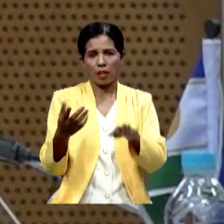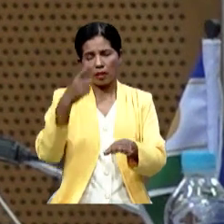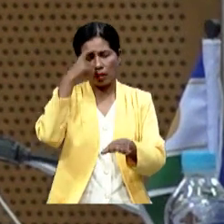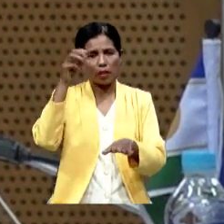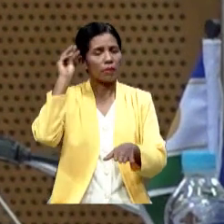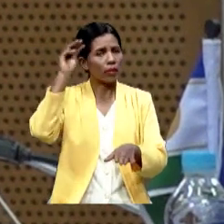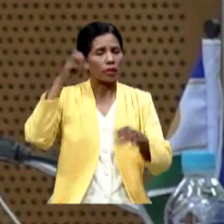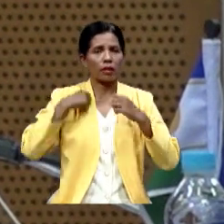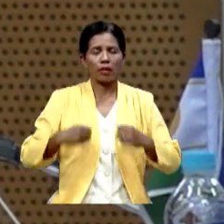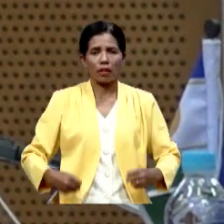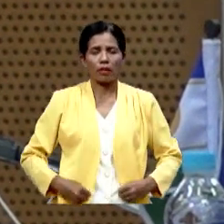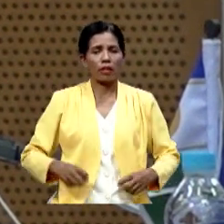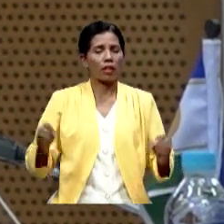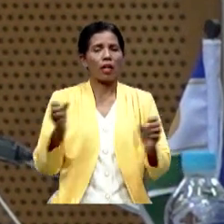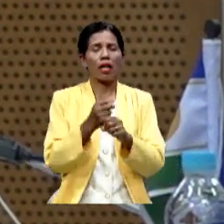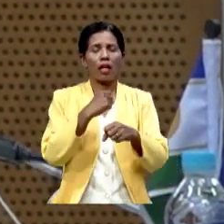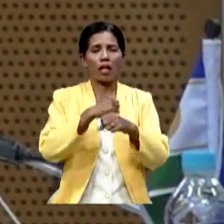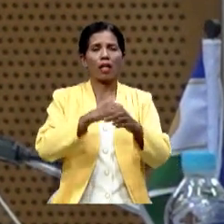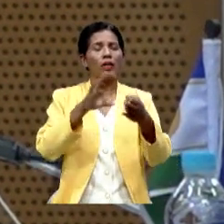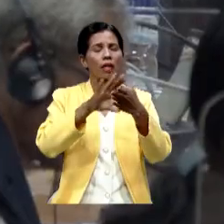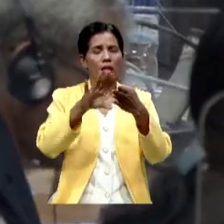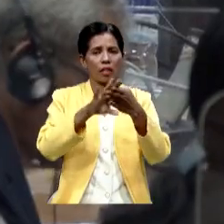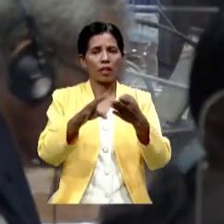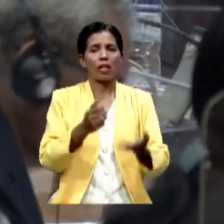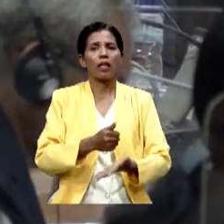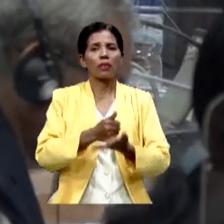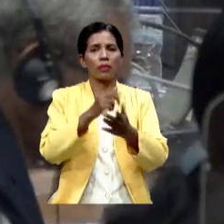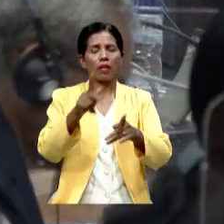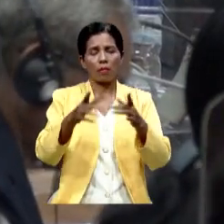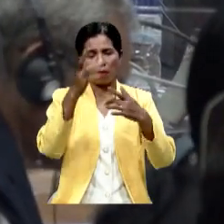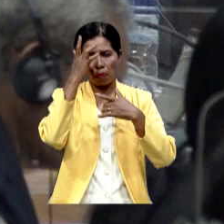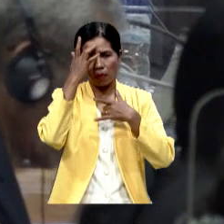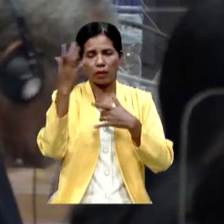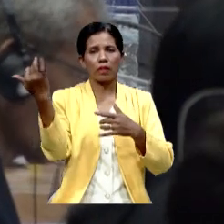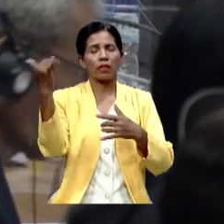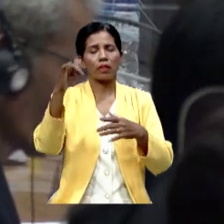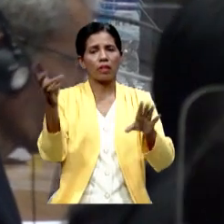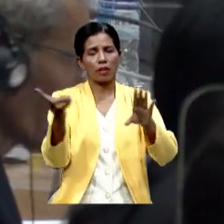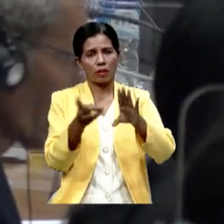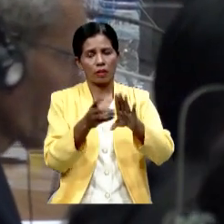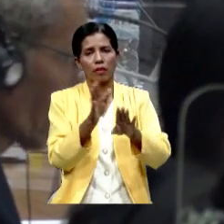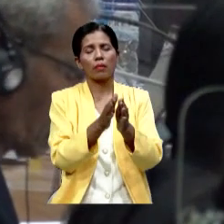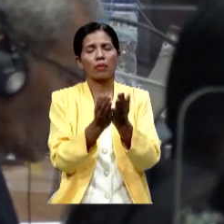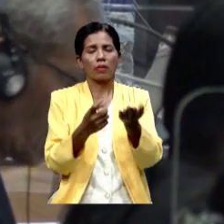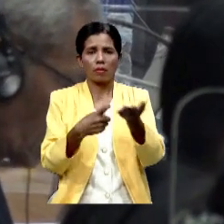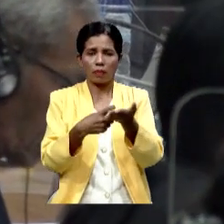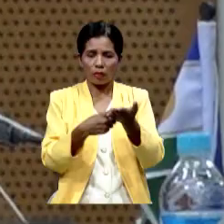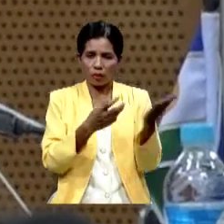ministra saúde, lá halo despais urgente, onde trata paciente sirani documentos, liu passaporte e onde transfere para